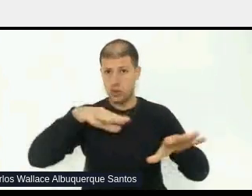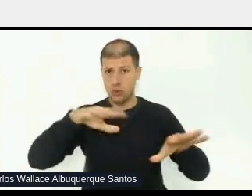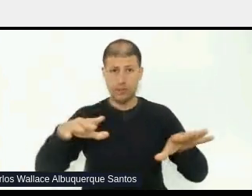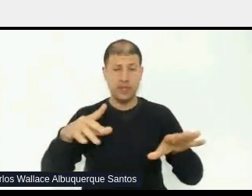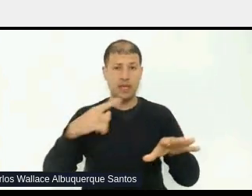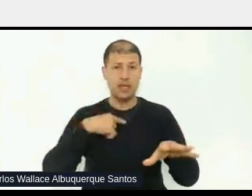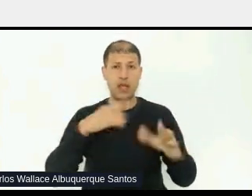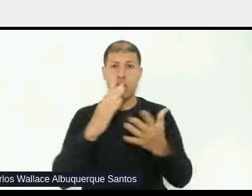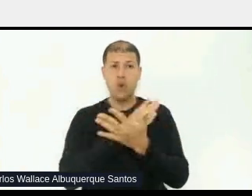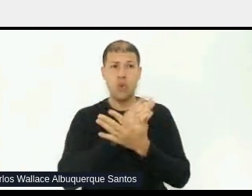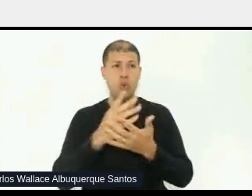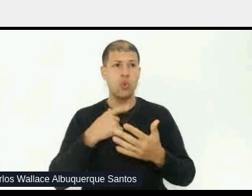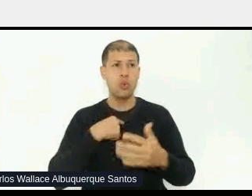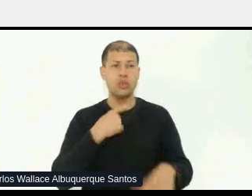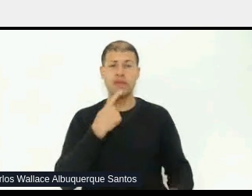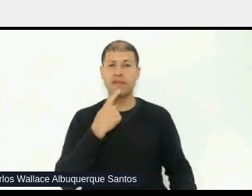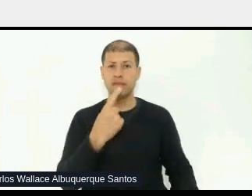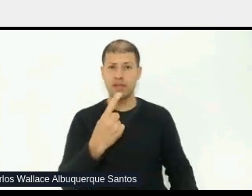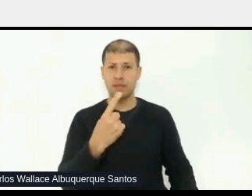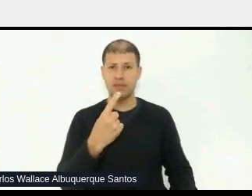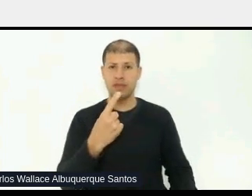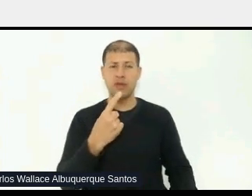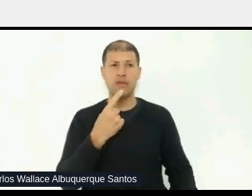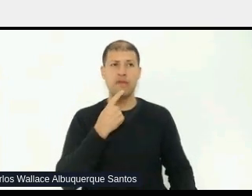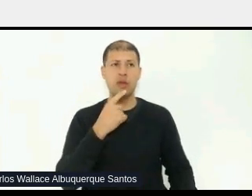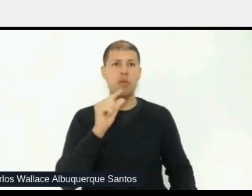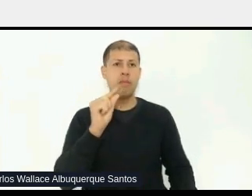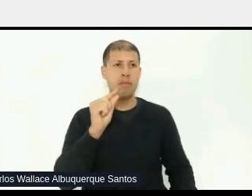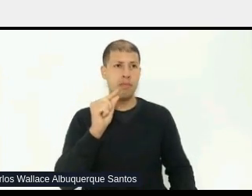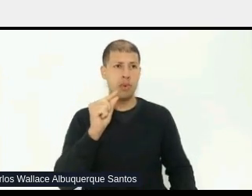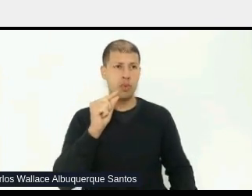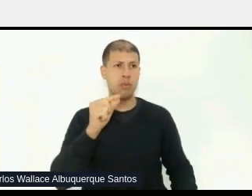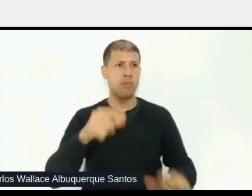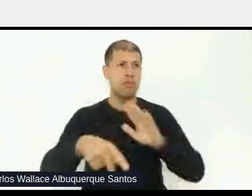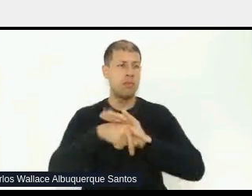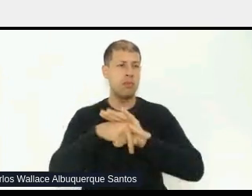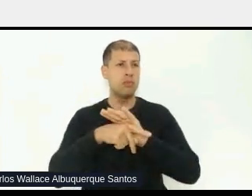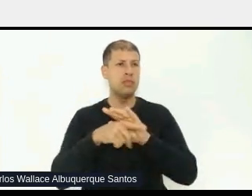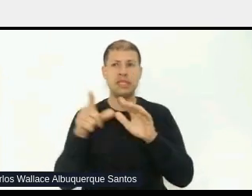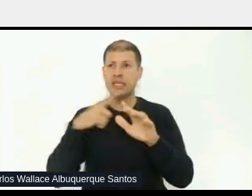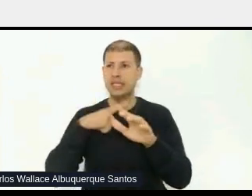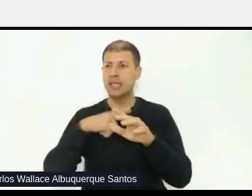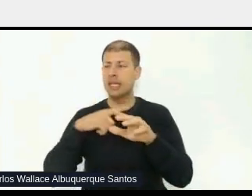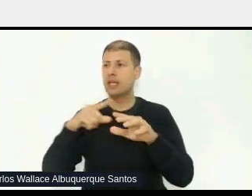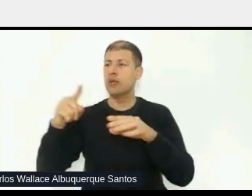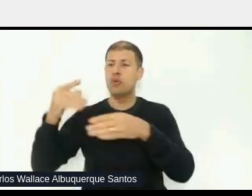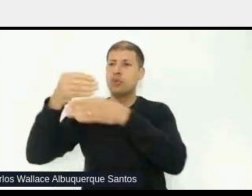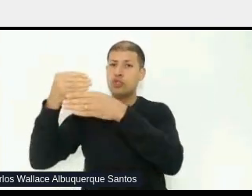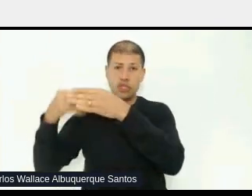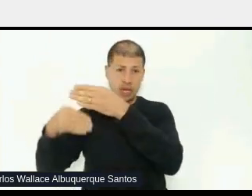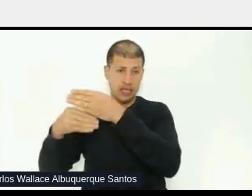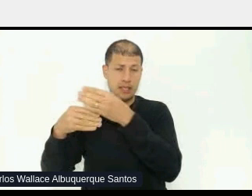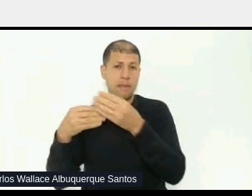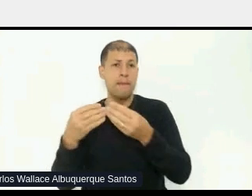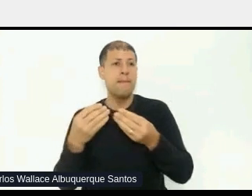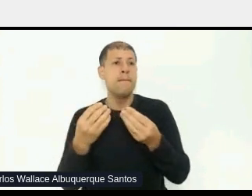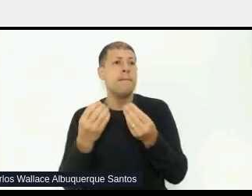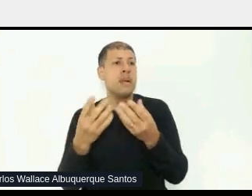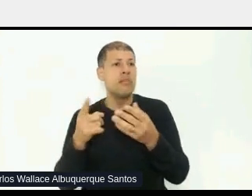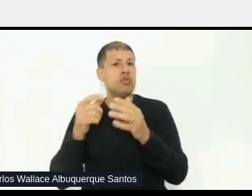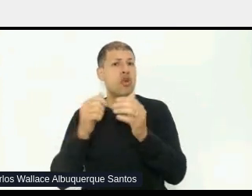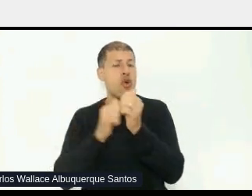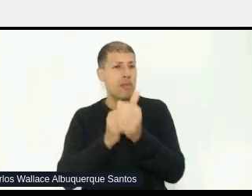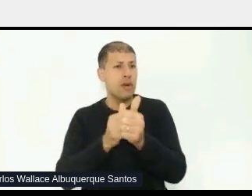visual, eu estou falando um pouco mais de exatamente o que está no slide, tá? Para que vocês acompanhem tudo